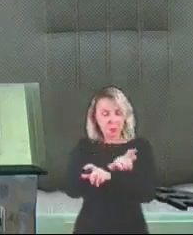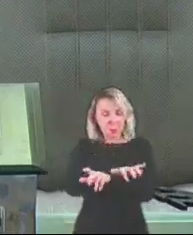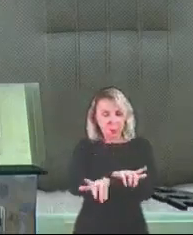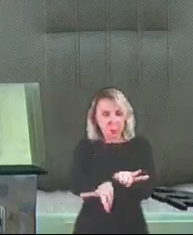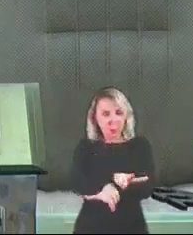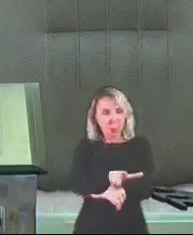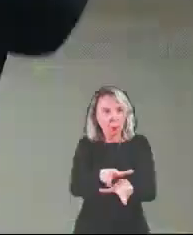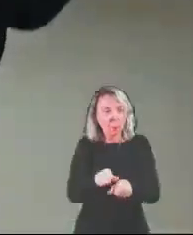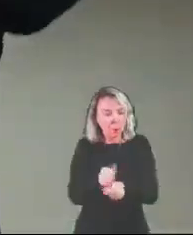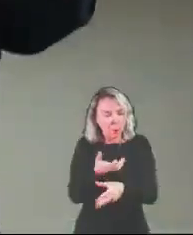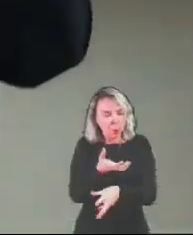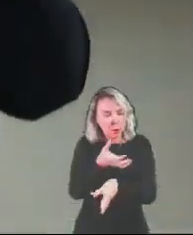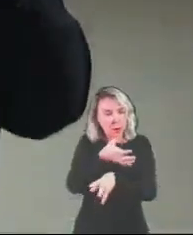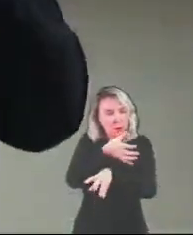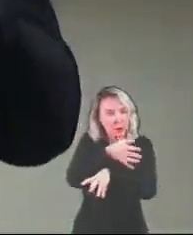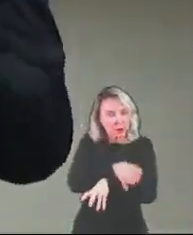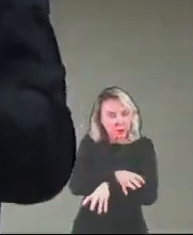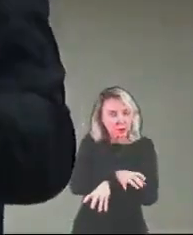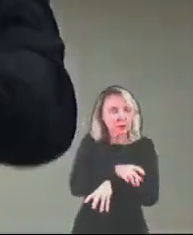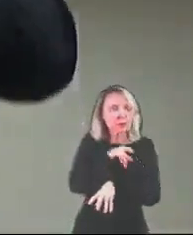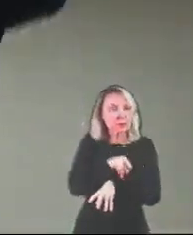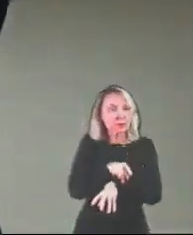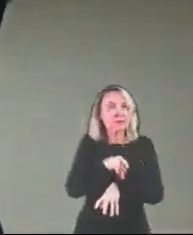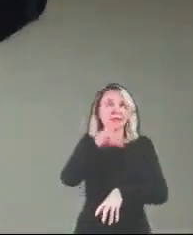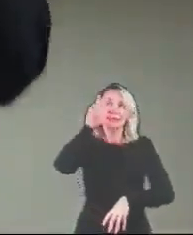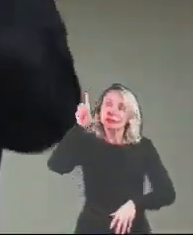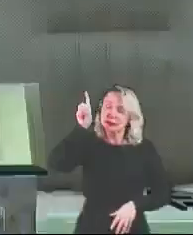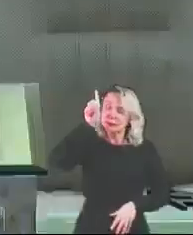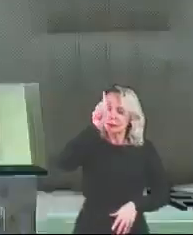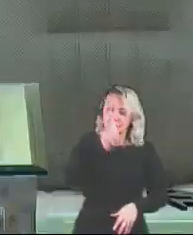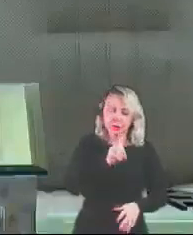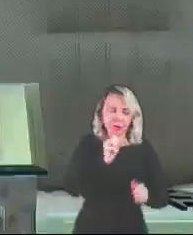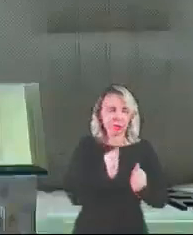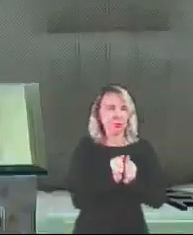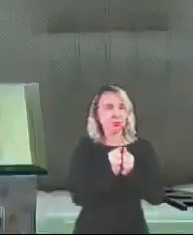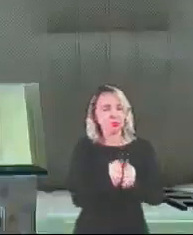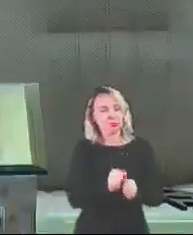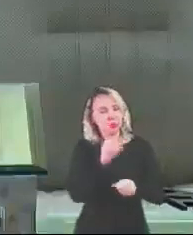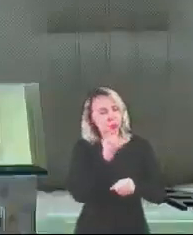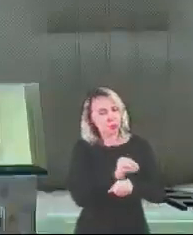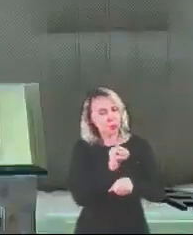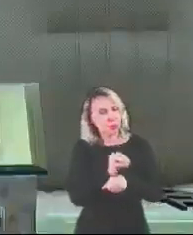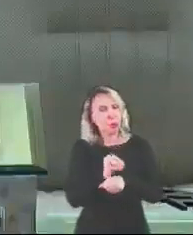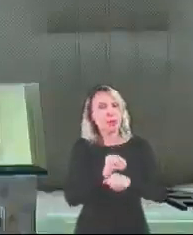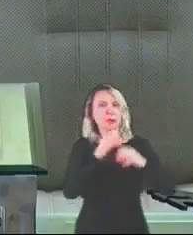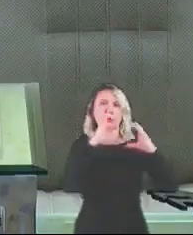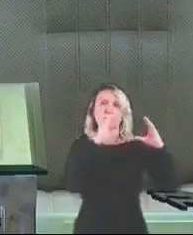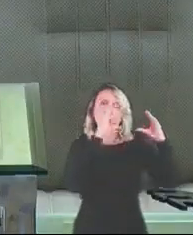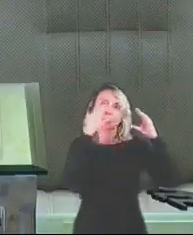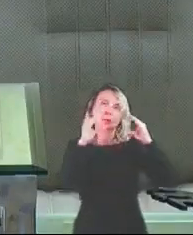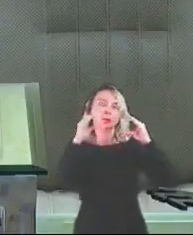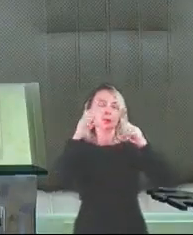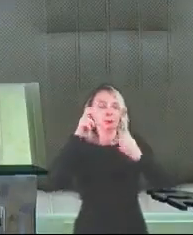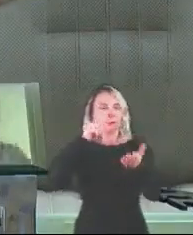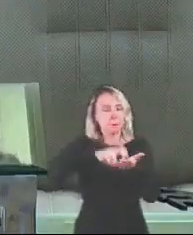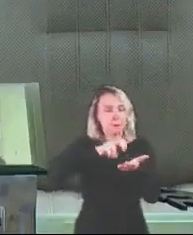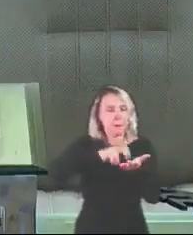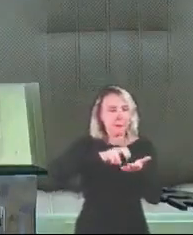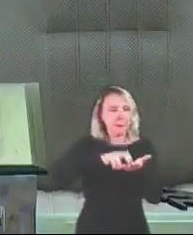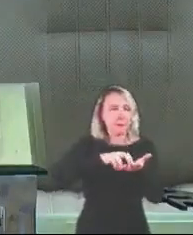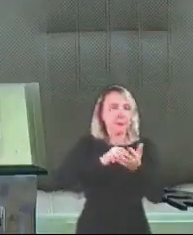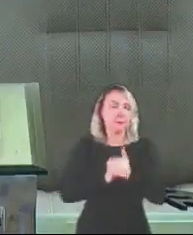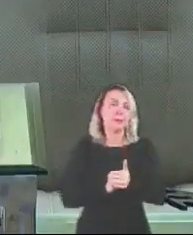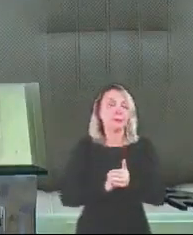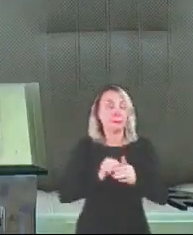mesmo povo prevaricou contra Deus. Isto acontece todas as vezes que o povo desconhece Deus.